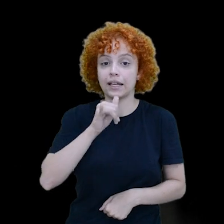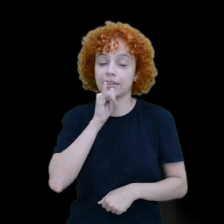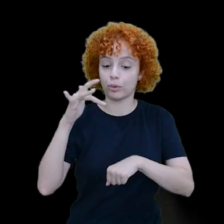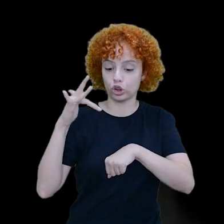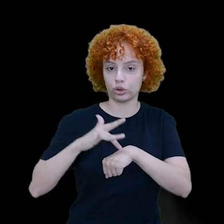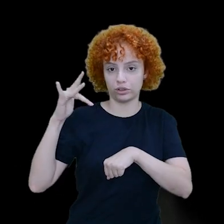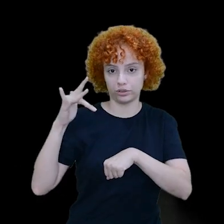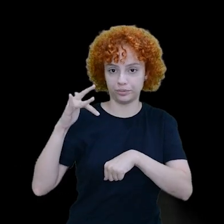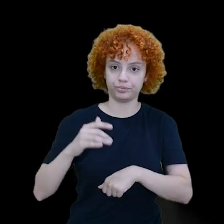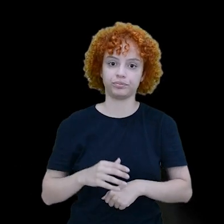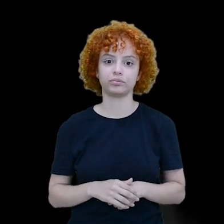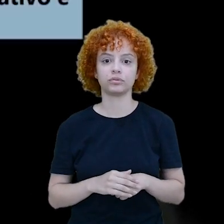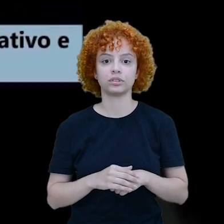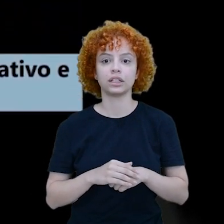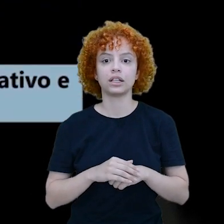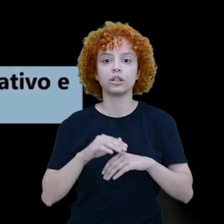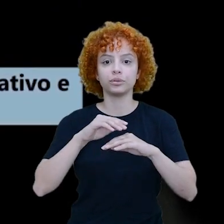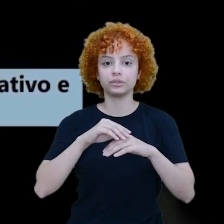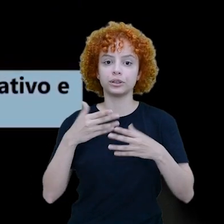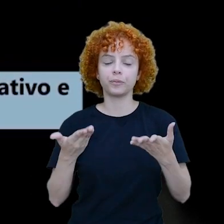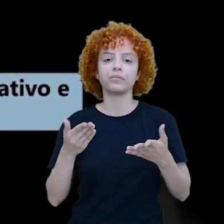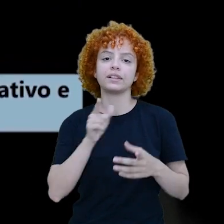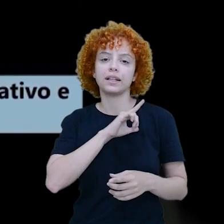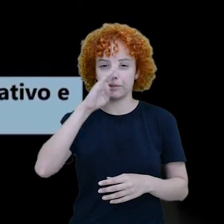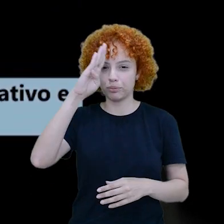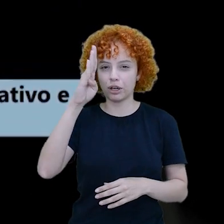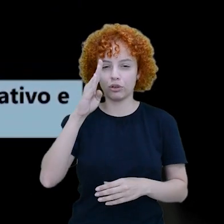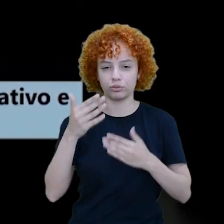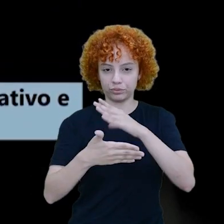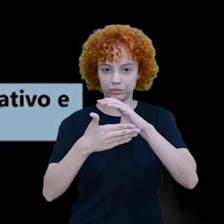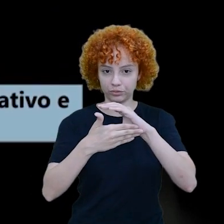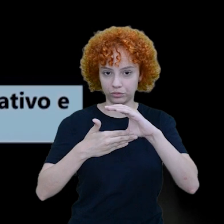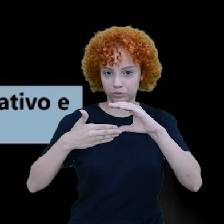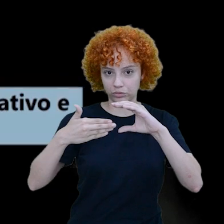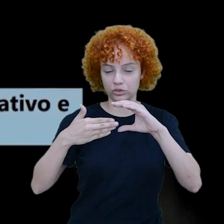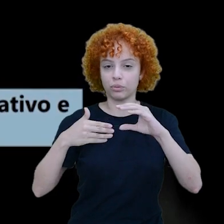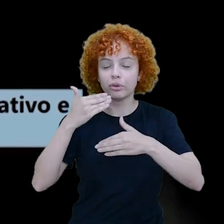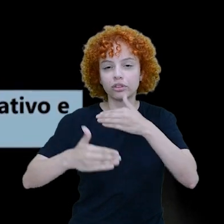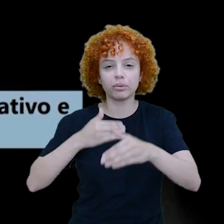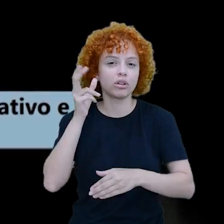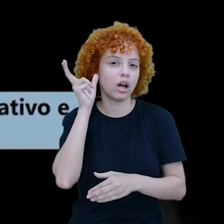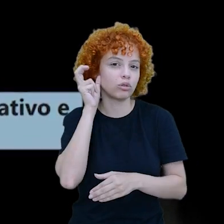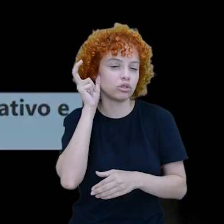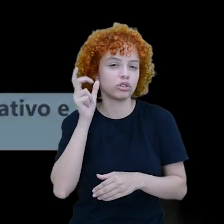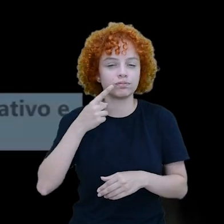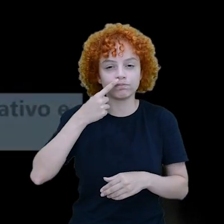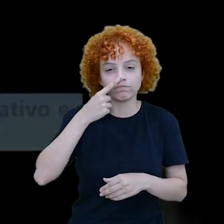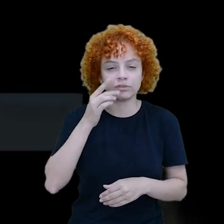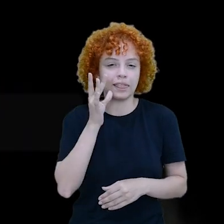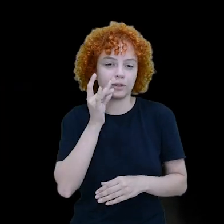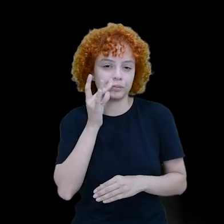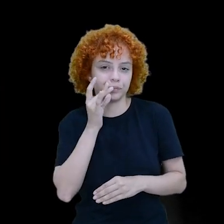exemplo o tato. O lobo temporal tem como principal função o processamento auditivo, olfativo